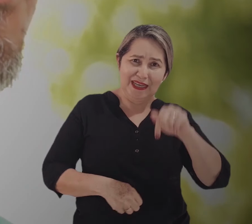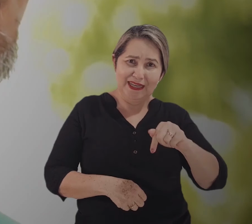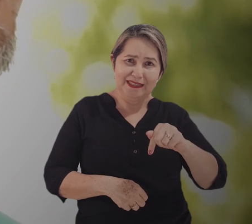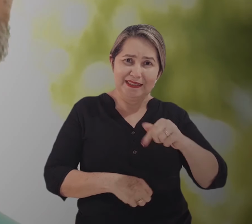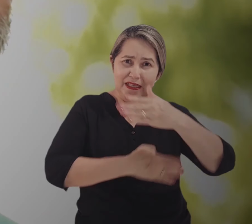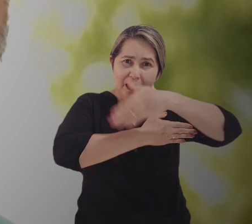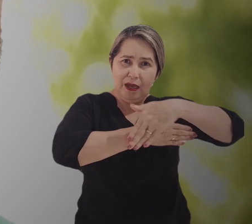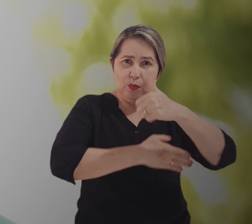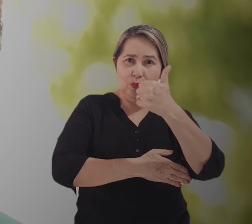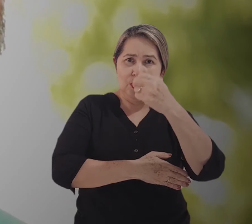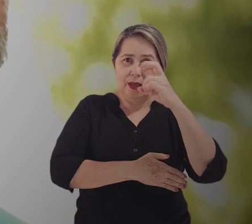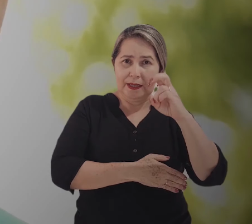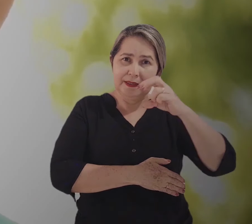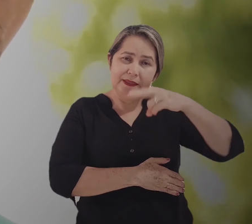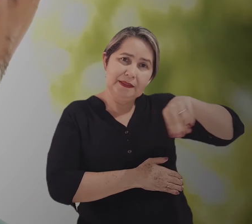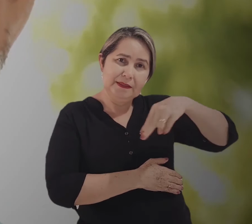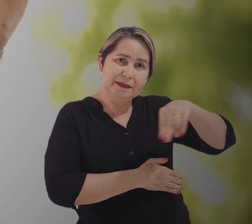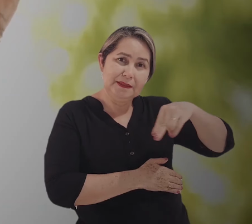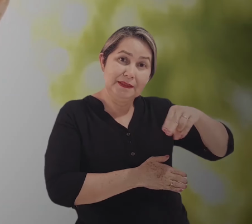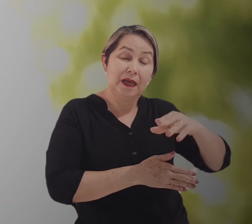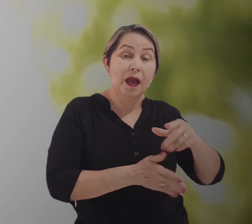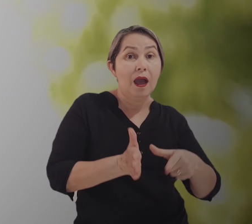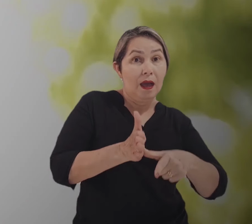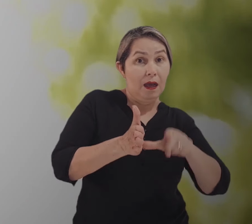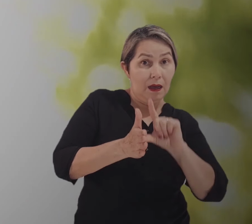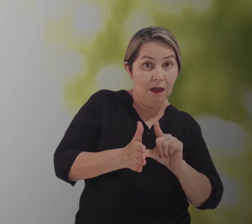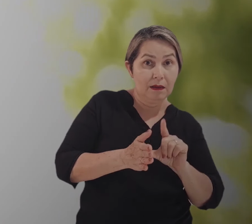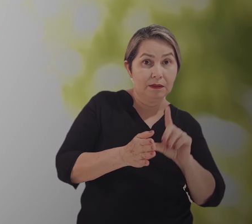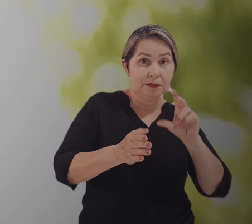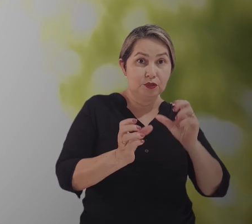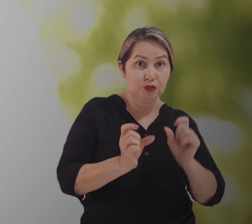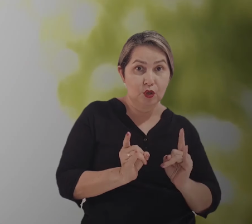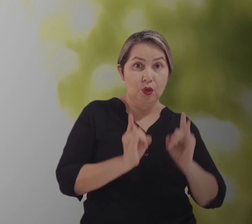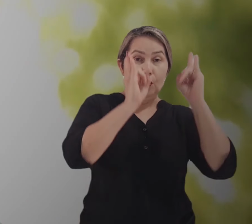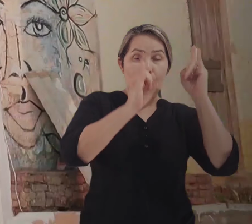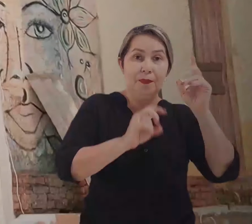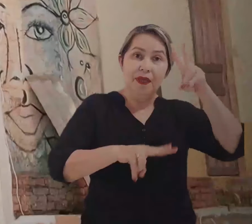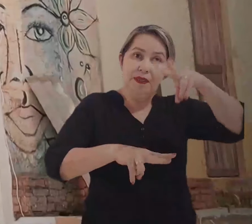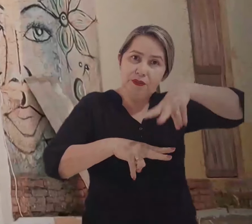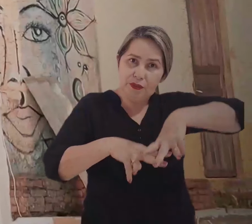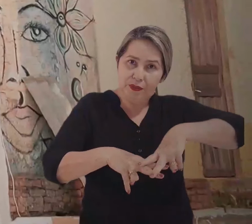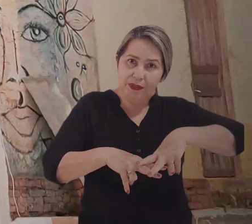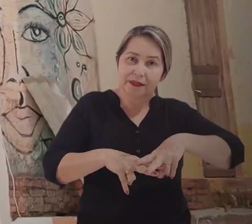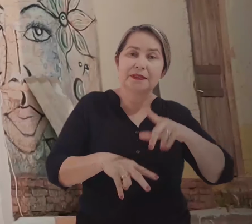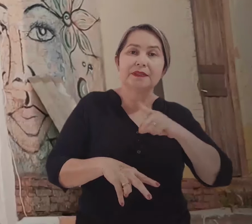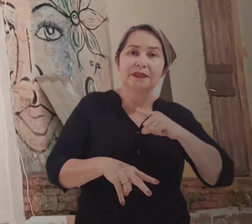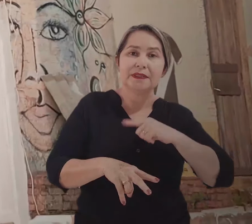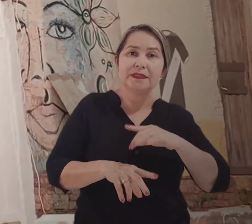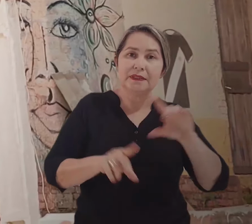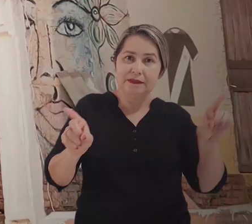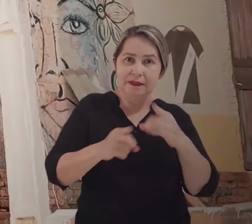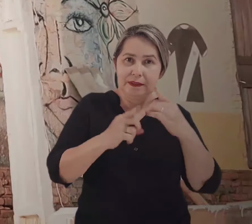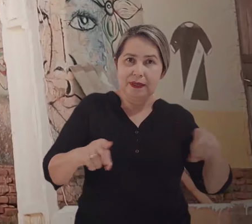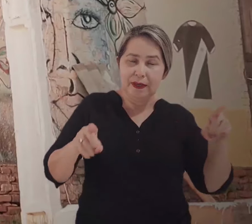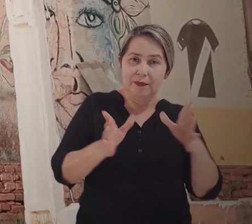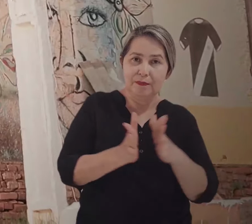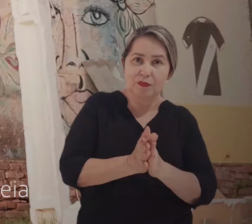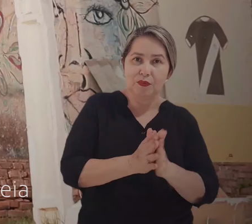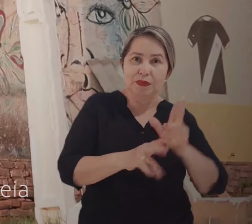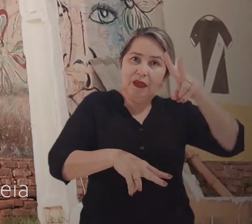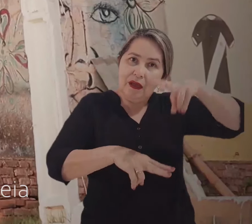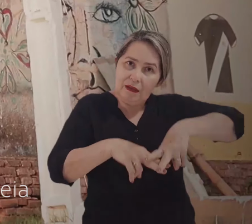novembro, temos lá onde foi uma cadeia, né? Tem até uma música que fala que é da cadeia de São Luís